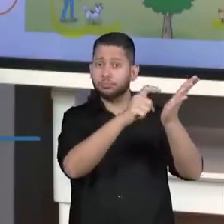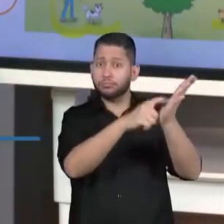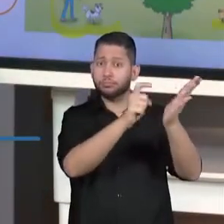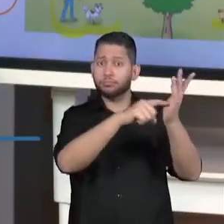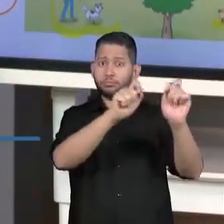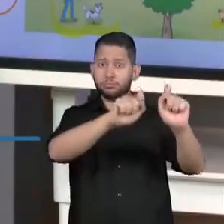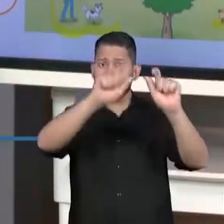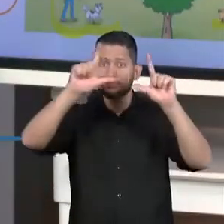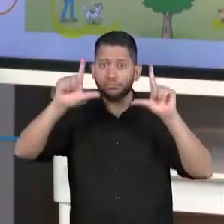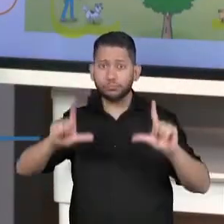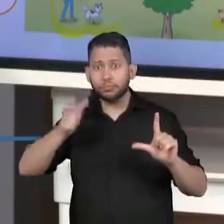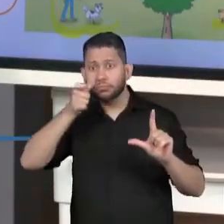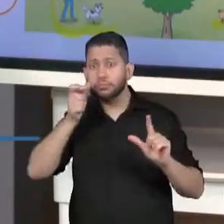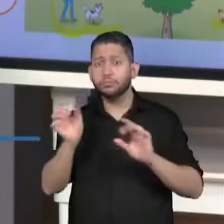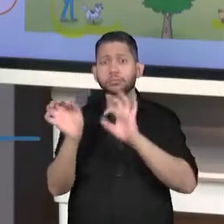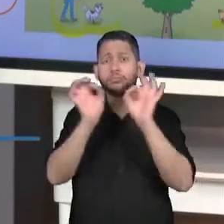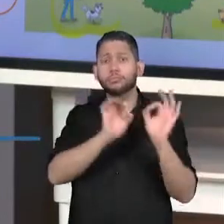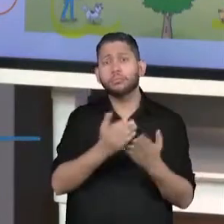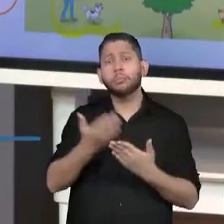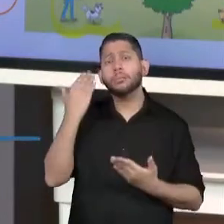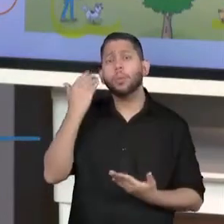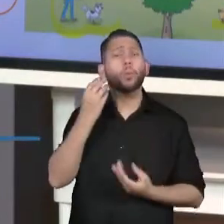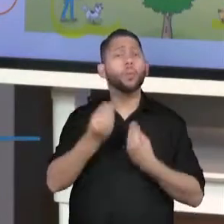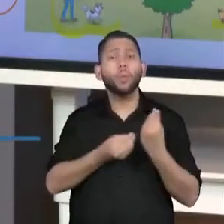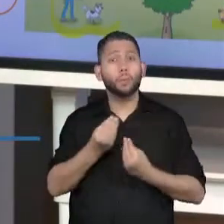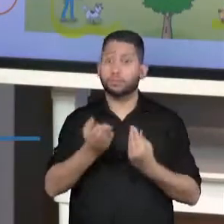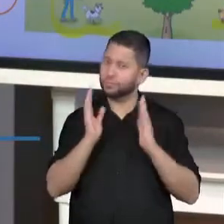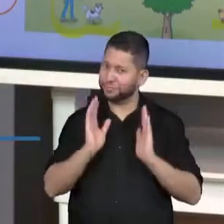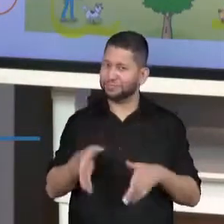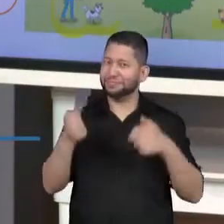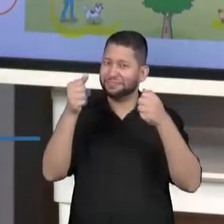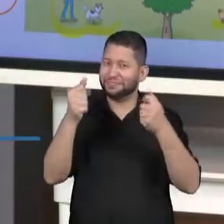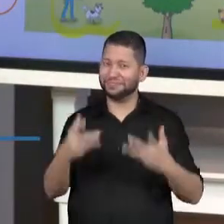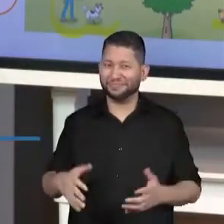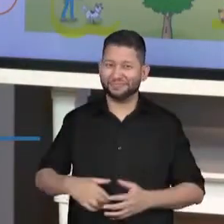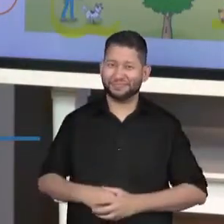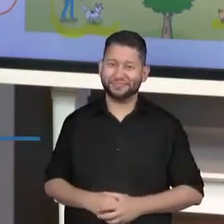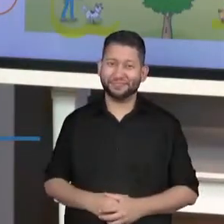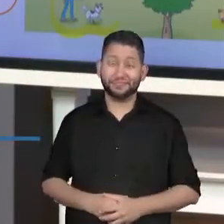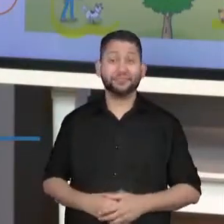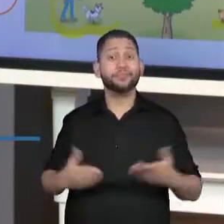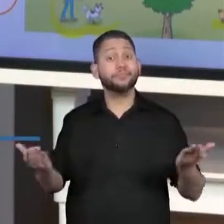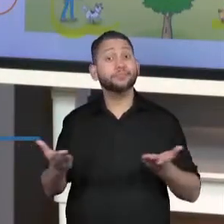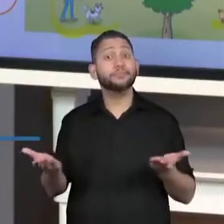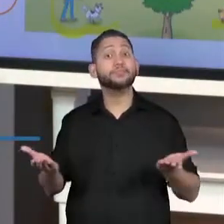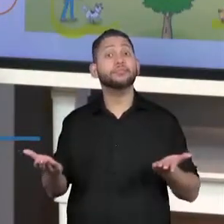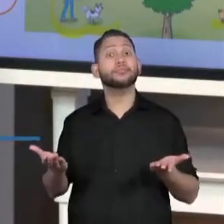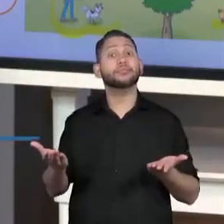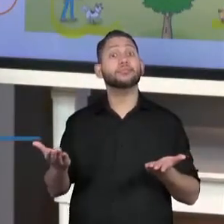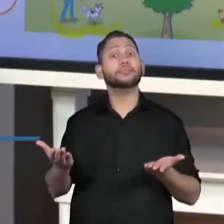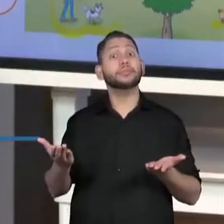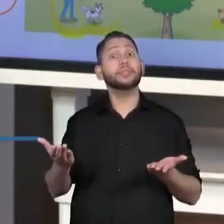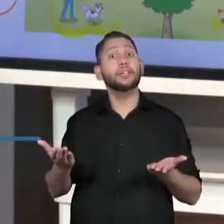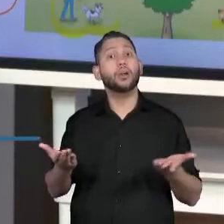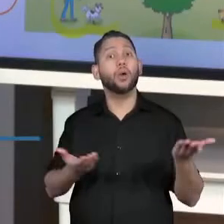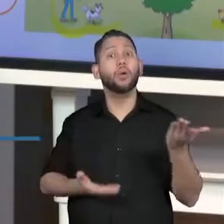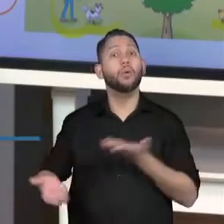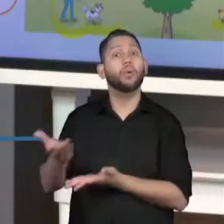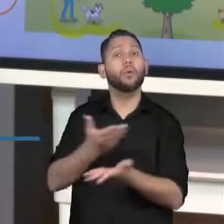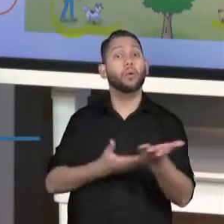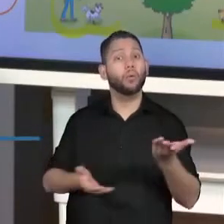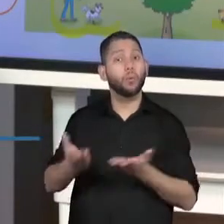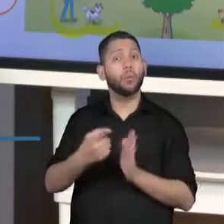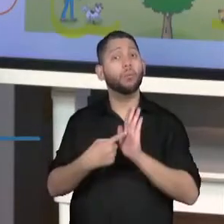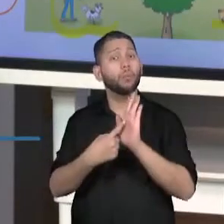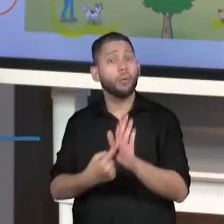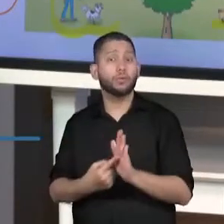o parque, mas a gente vai falar das atividades que estão lá no parque, das coisas que existem no parque. Então, árvore em inglês,